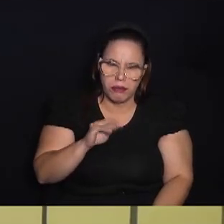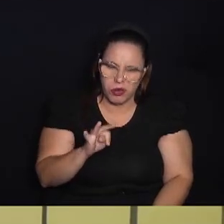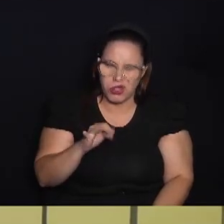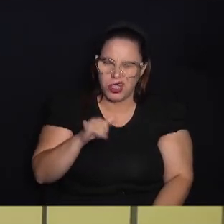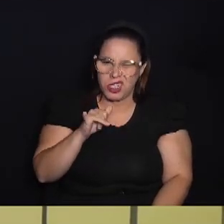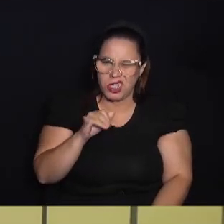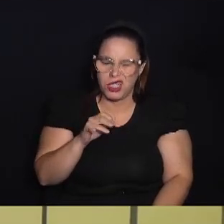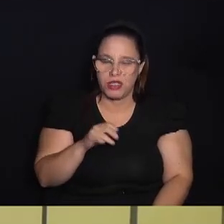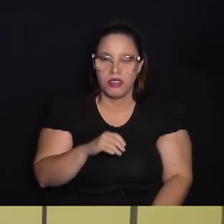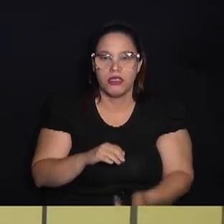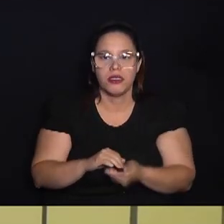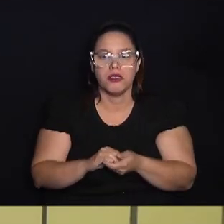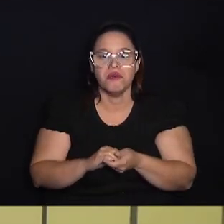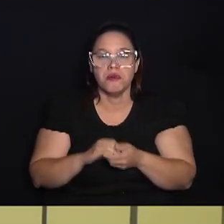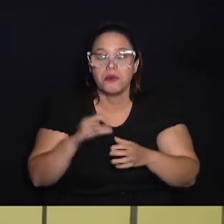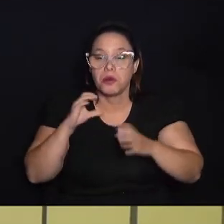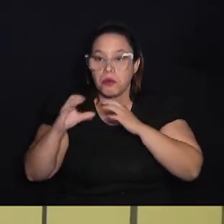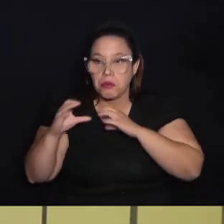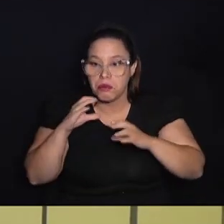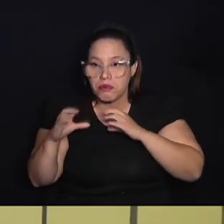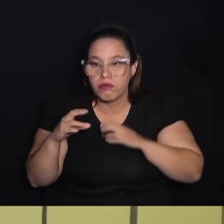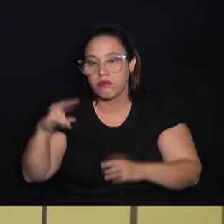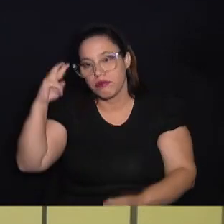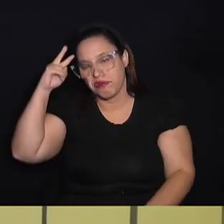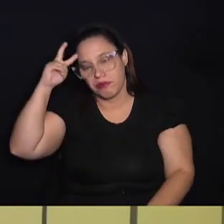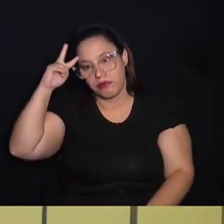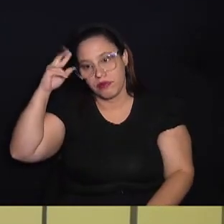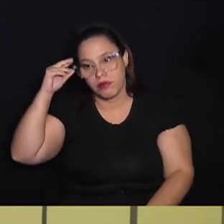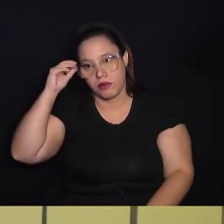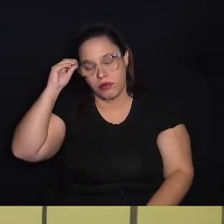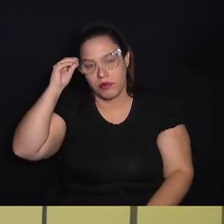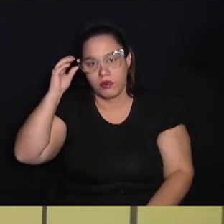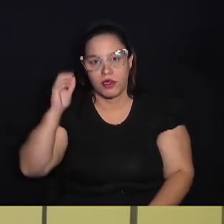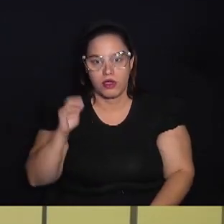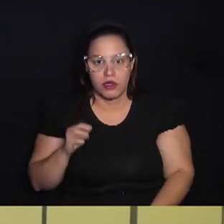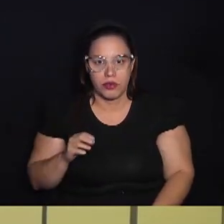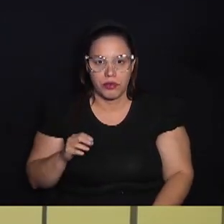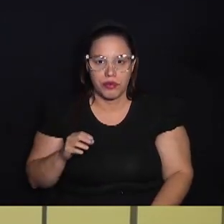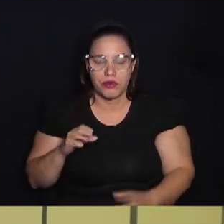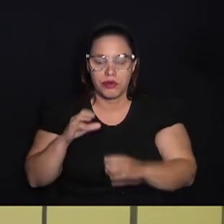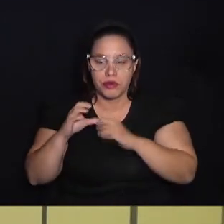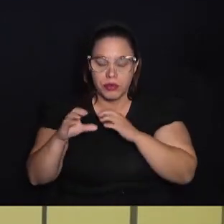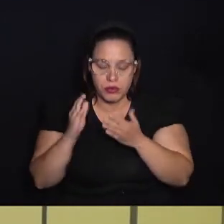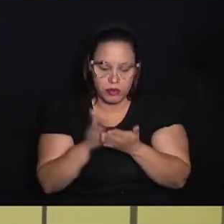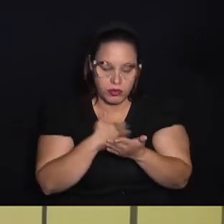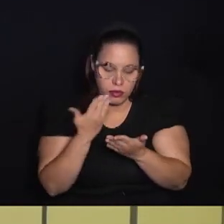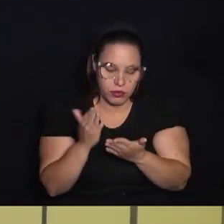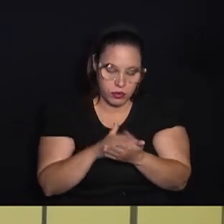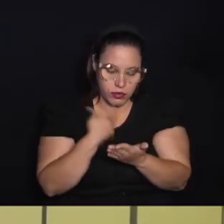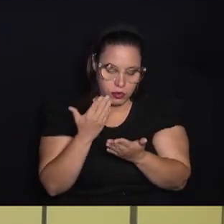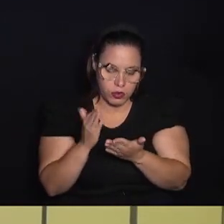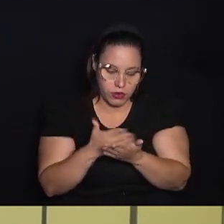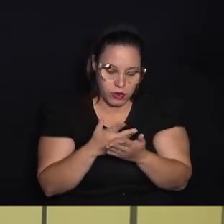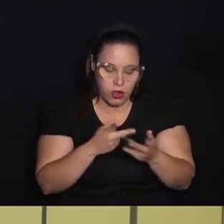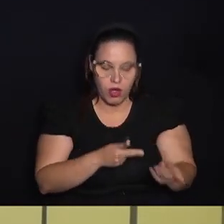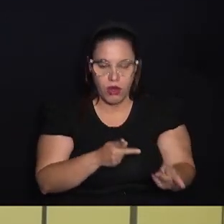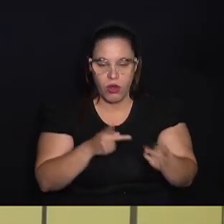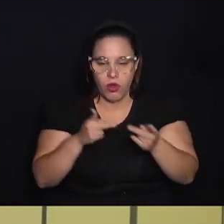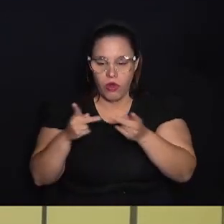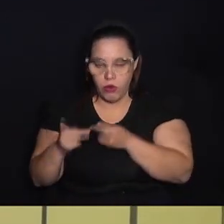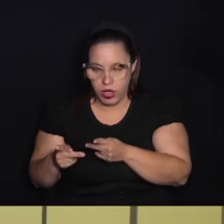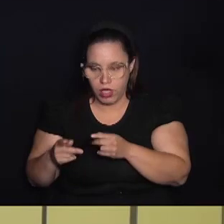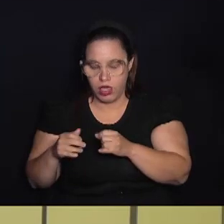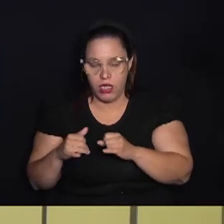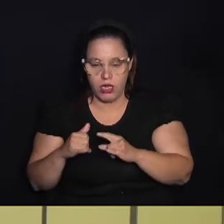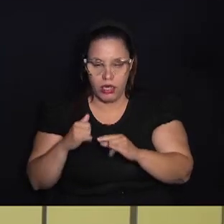as pessoas podem est ali num momento de lazer poder ouvir né as histórias desse livro também visitar o YouTube também